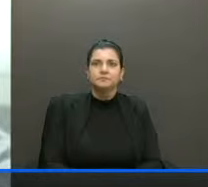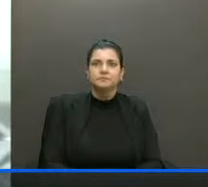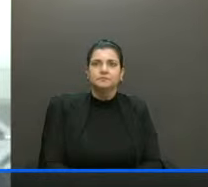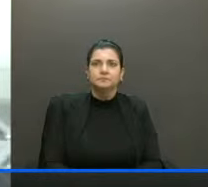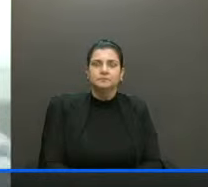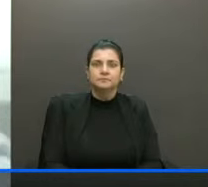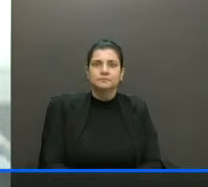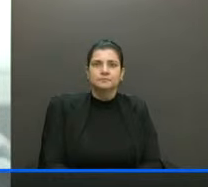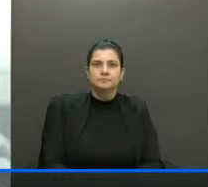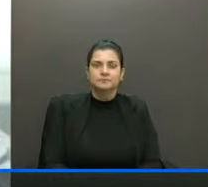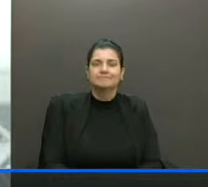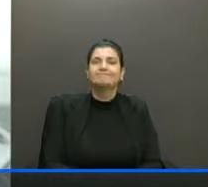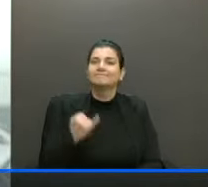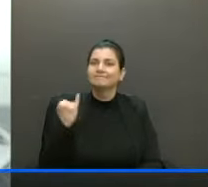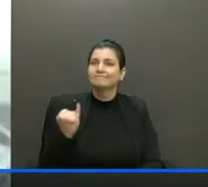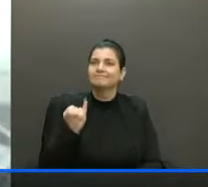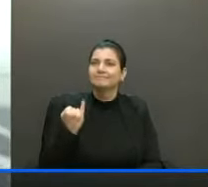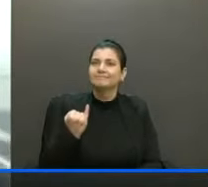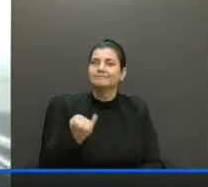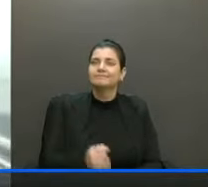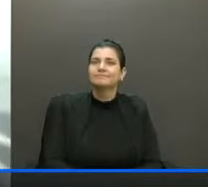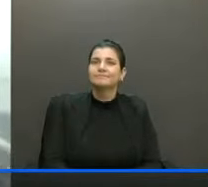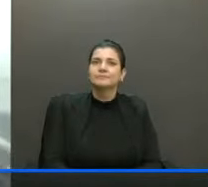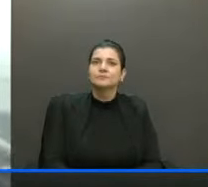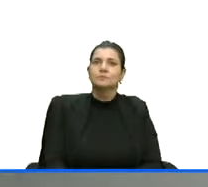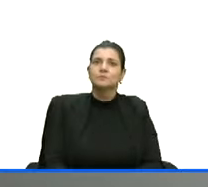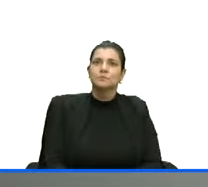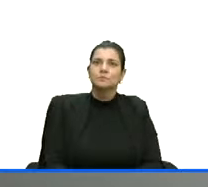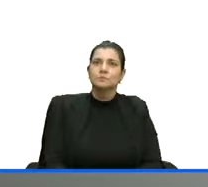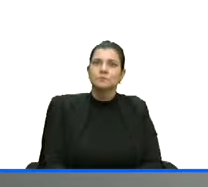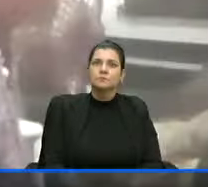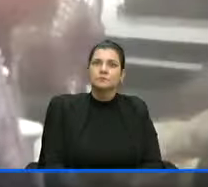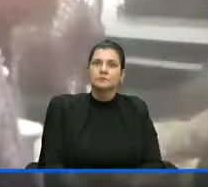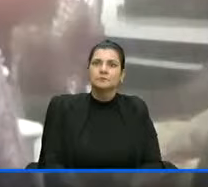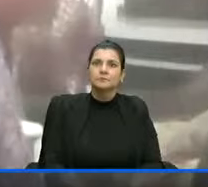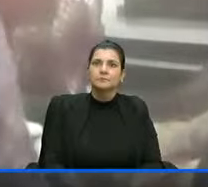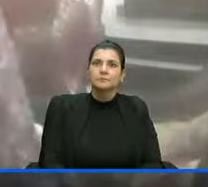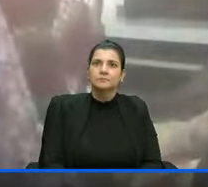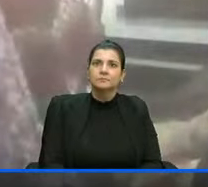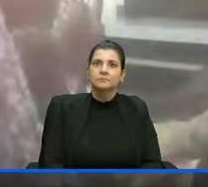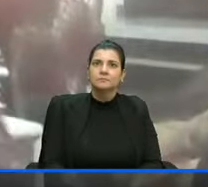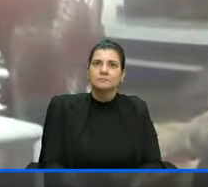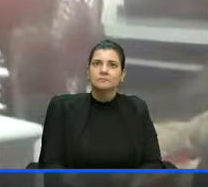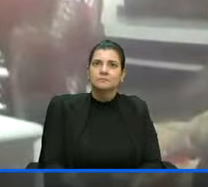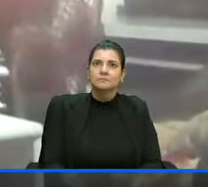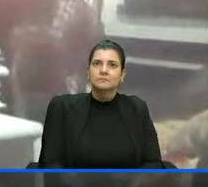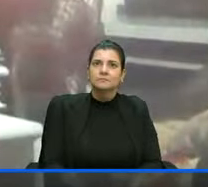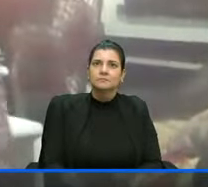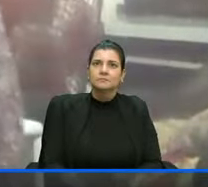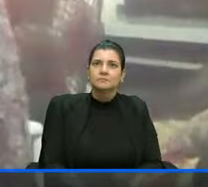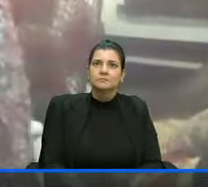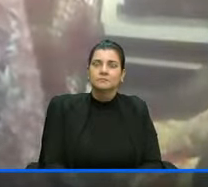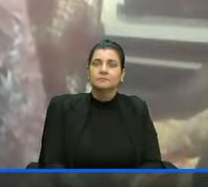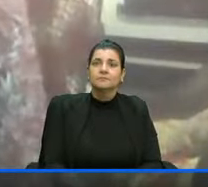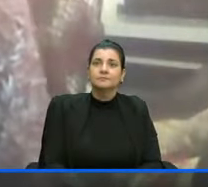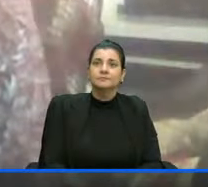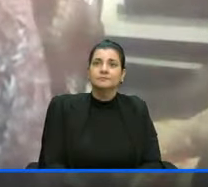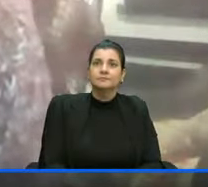Tá, ótimo, isso para nós é fundamental. Gente, tá, não tem ninguém inscrito, eu vou ter que começar a chamar o tema do